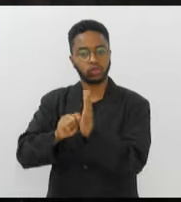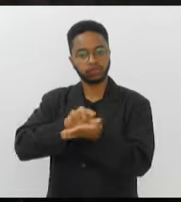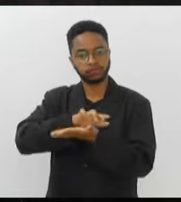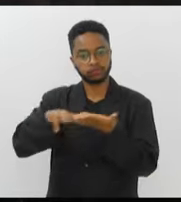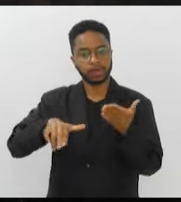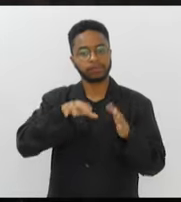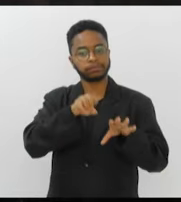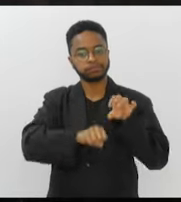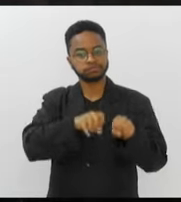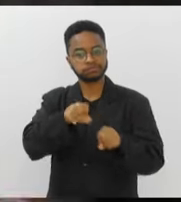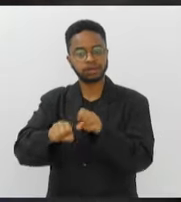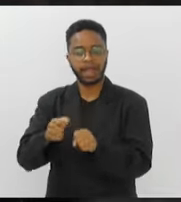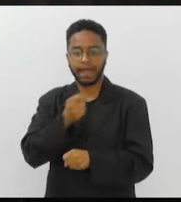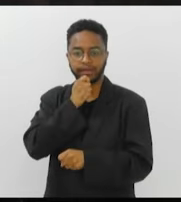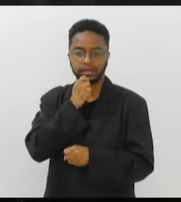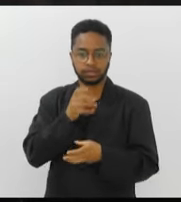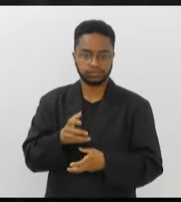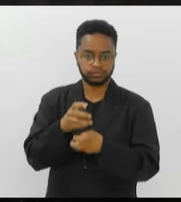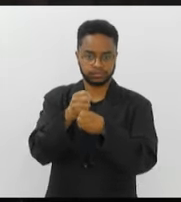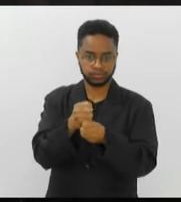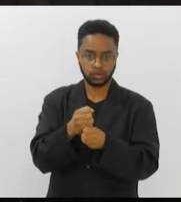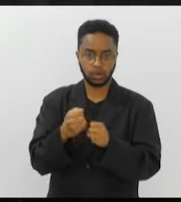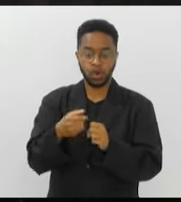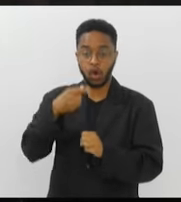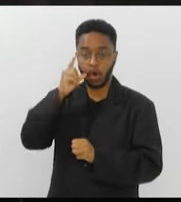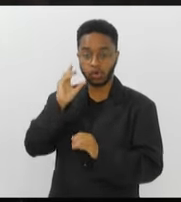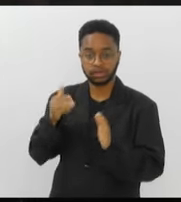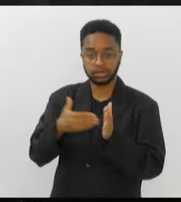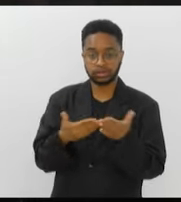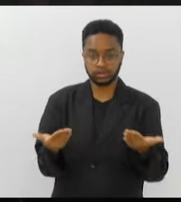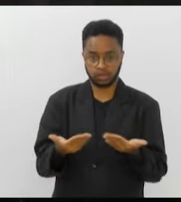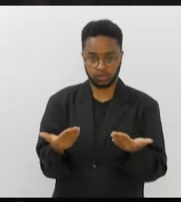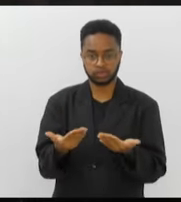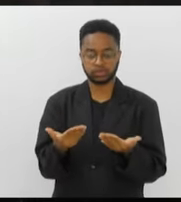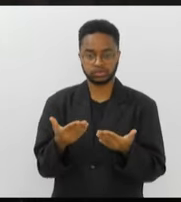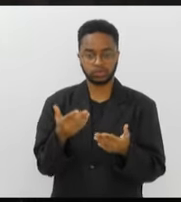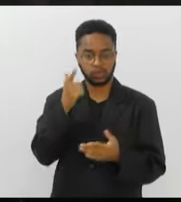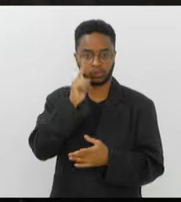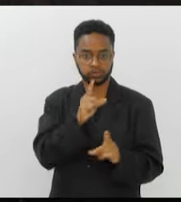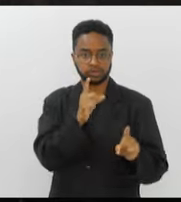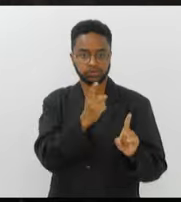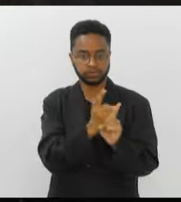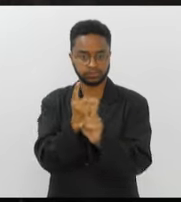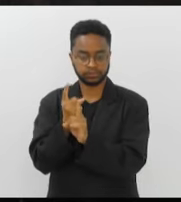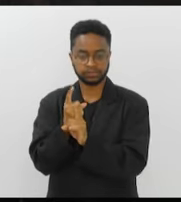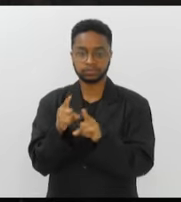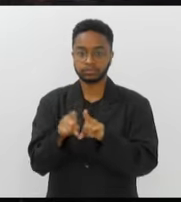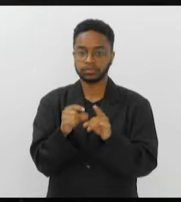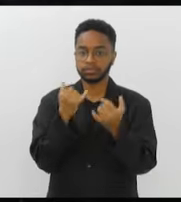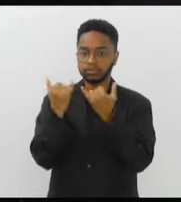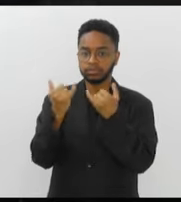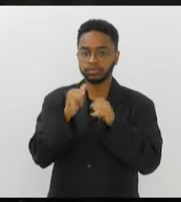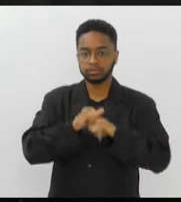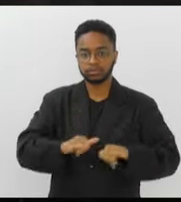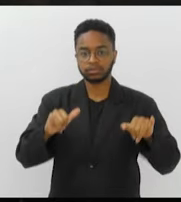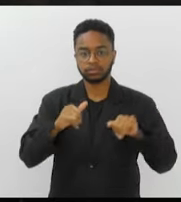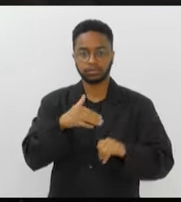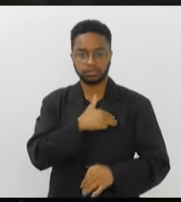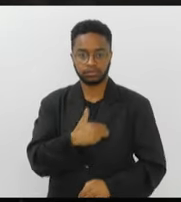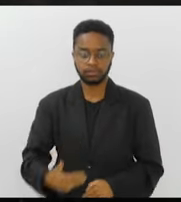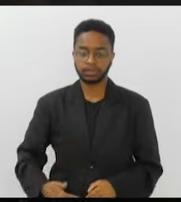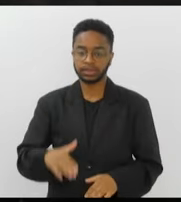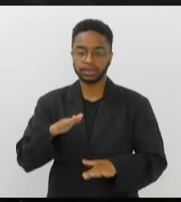ainda estão sendo contabilizadas, de ontem para hoje. Mas só para informar também para o ministro, de repente ele não sabe